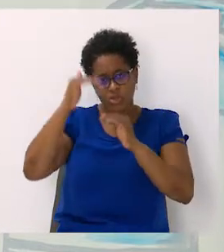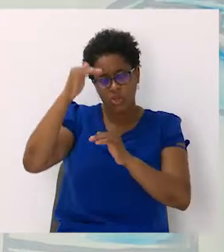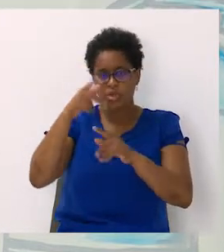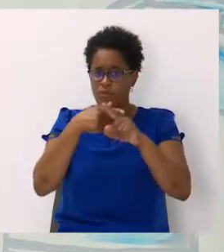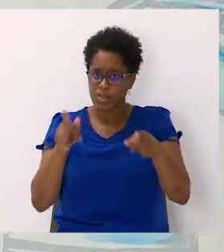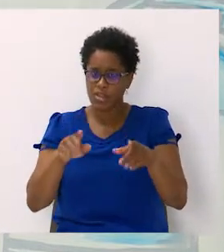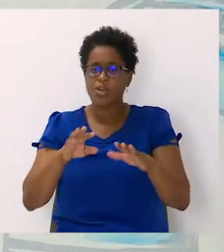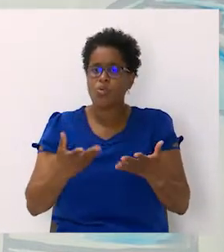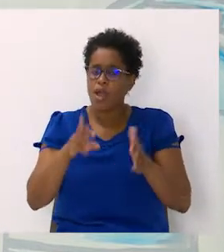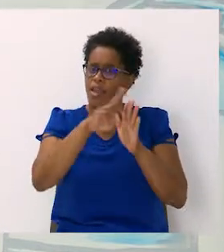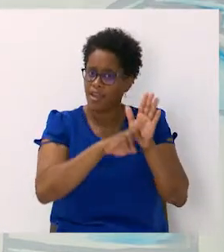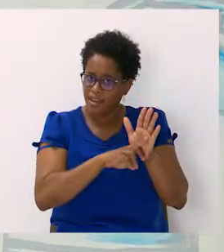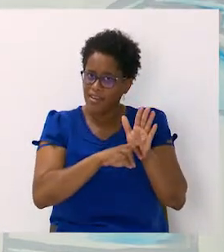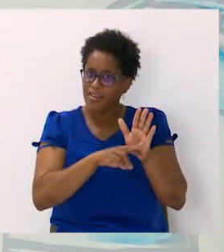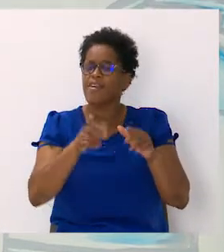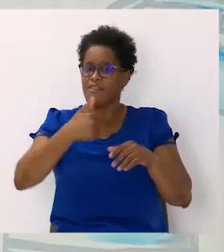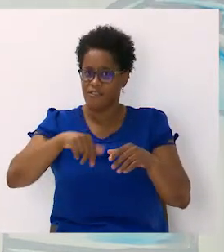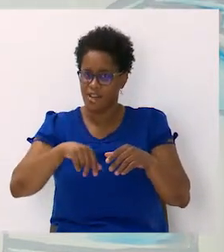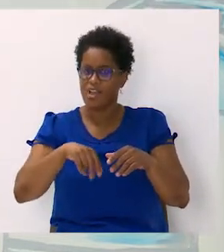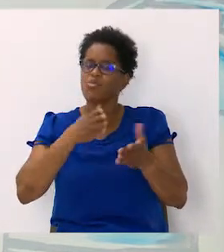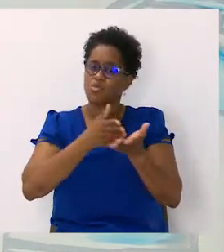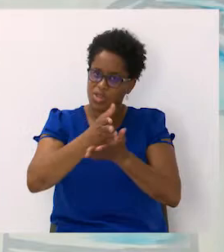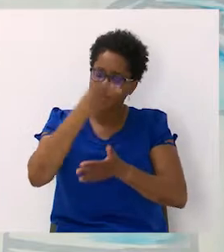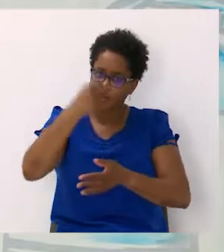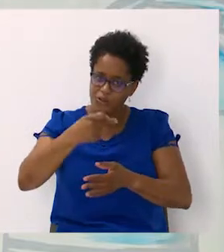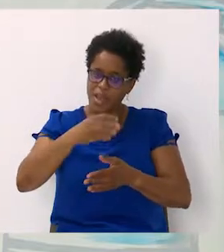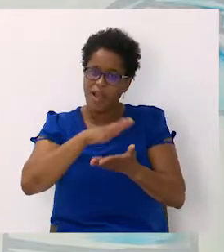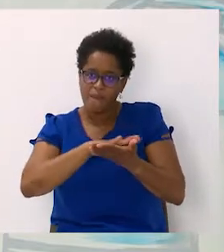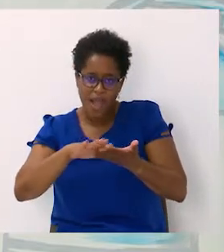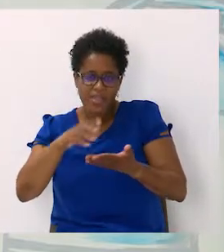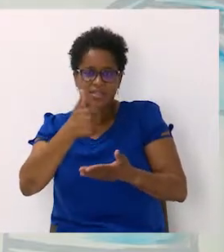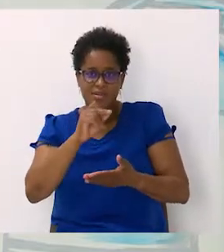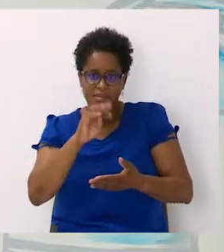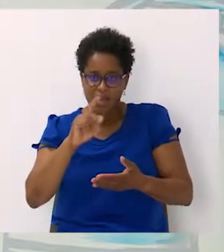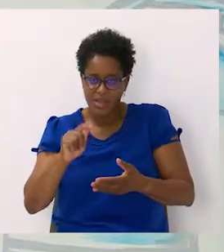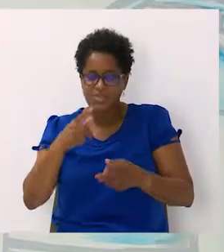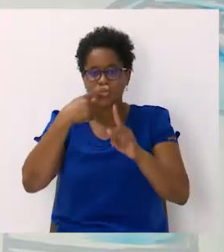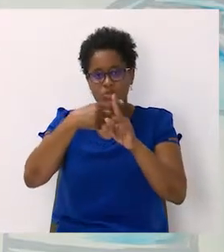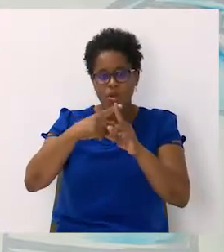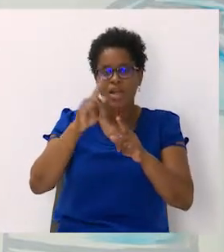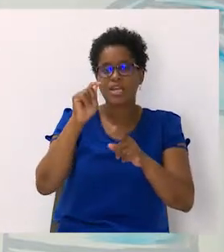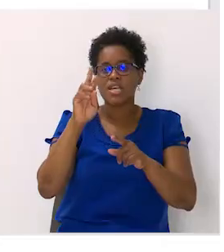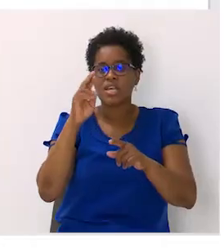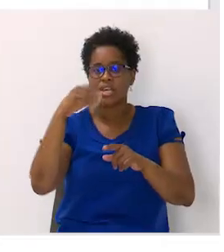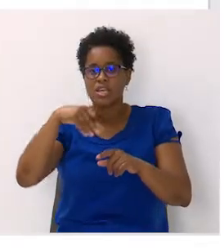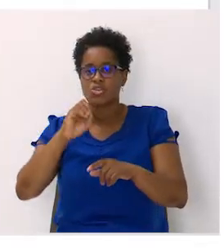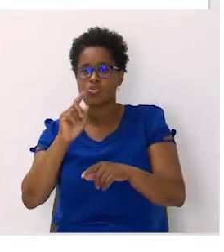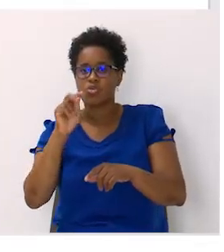diferentes. Qual é a regra? Vamos manter a base e vamos somar os